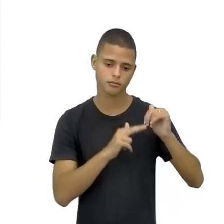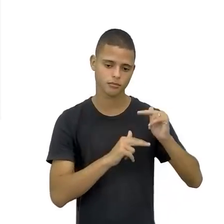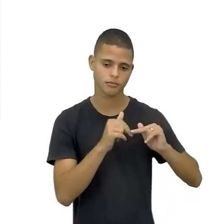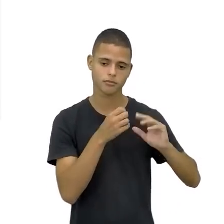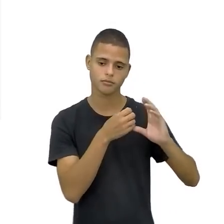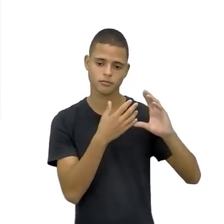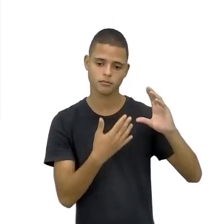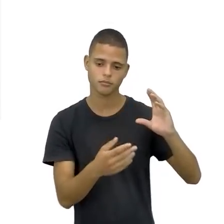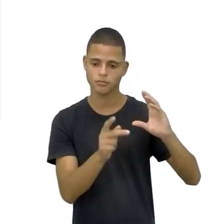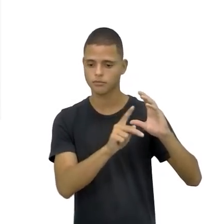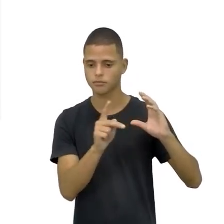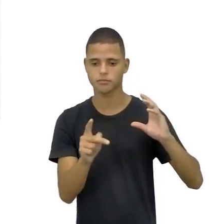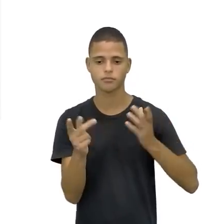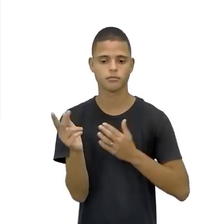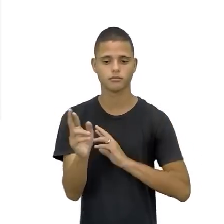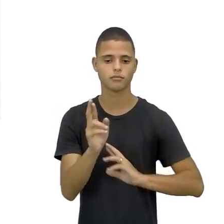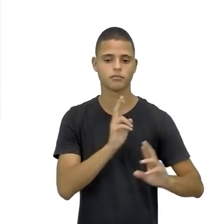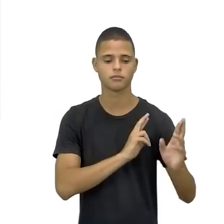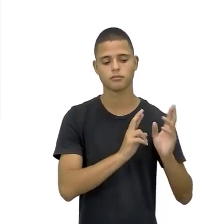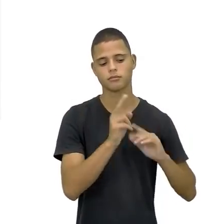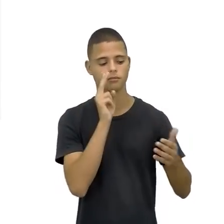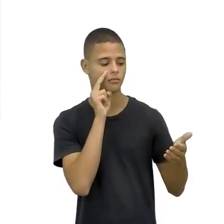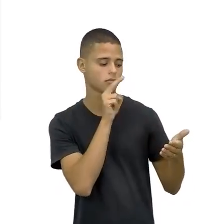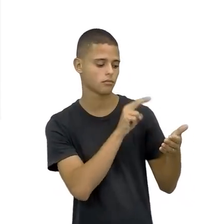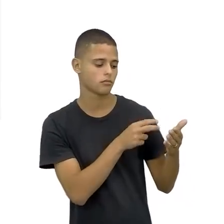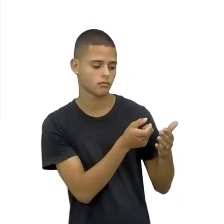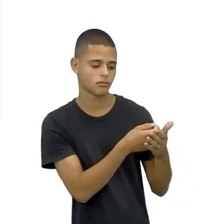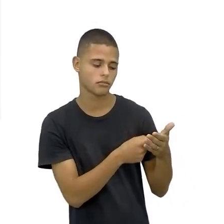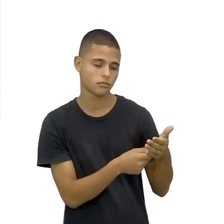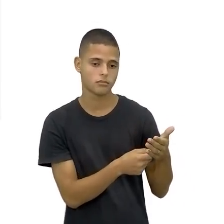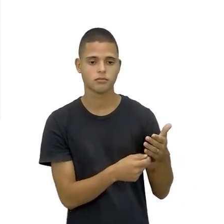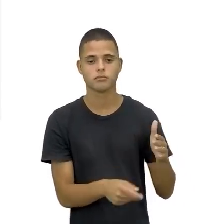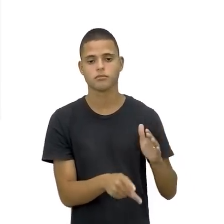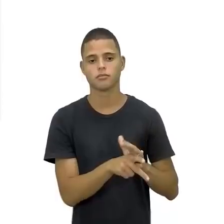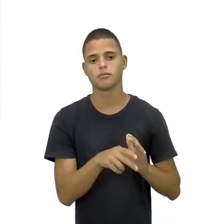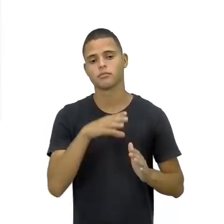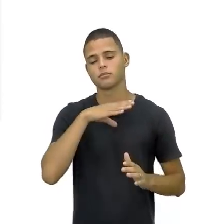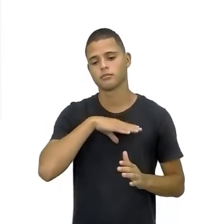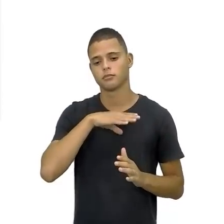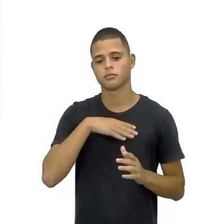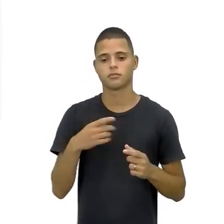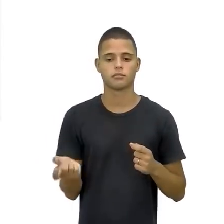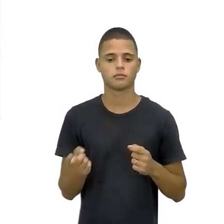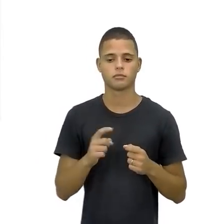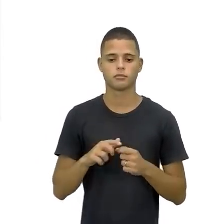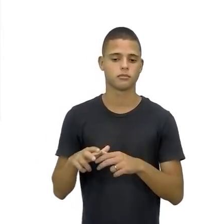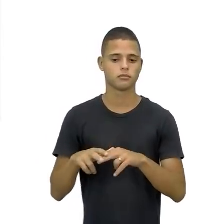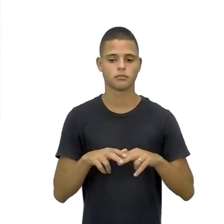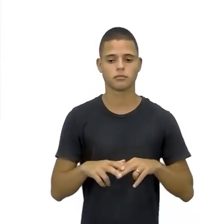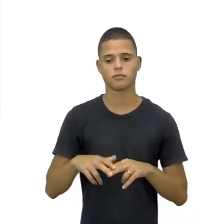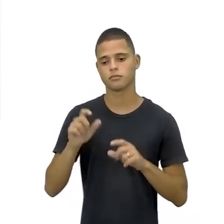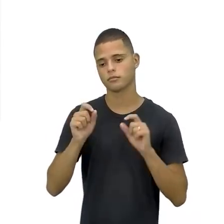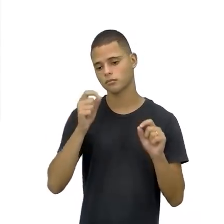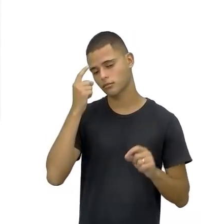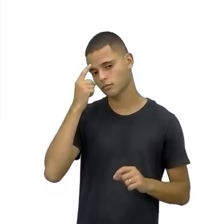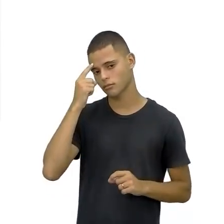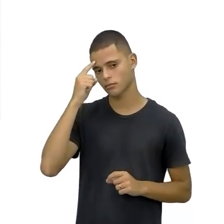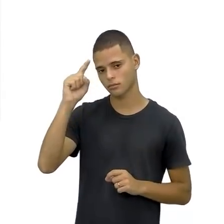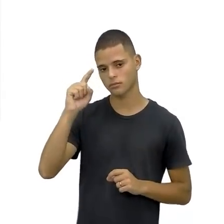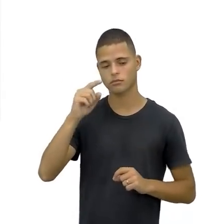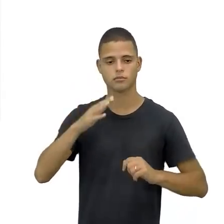em relação à leitura e escrita aplicada à língua portuguesa, retomando, então, essa ideia da